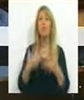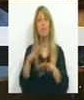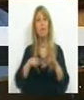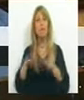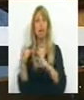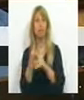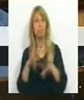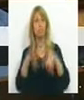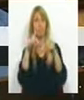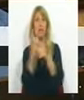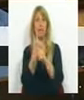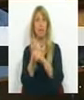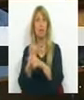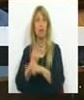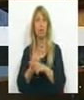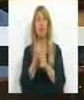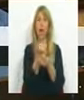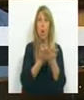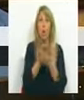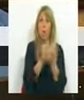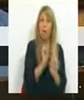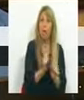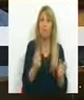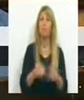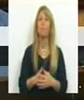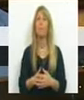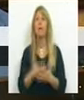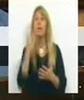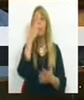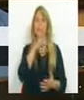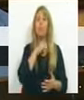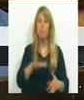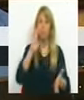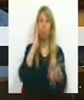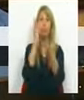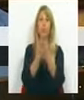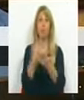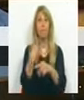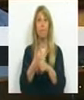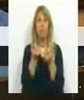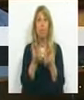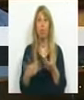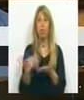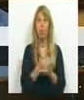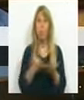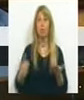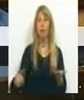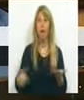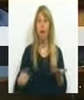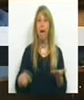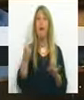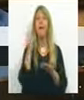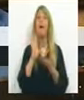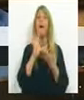económicas. Finalmente, se me permitem, que, apesar dos parcos recursos que nós temos, estas verbas